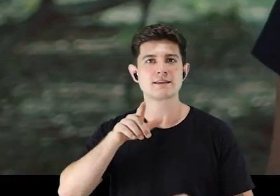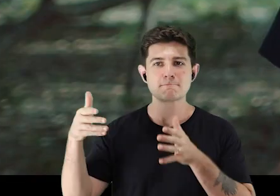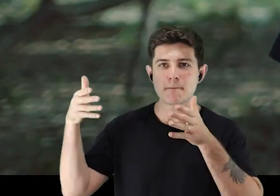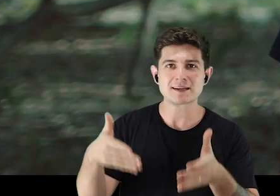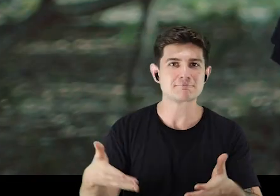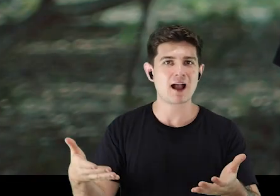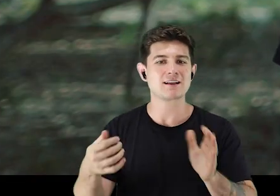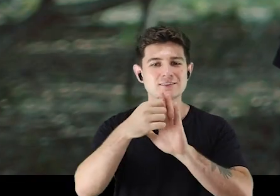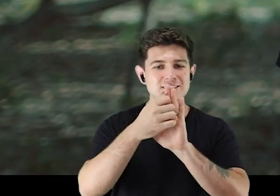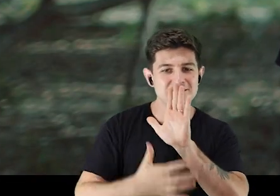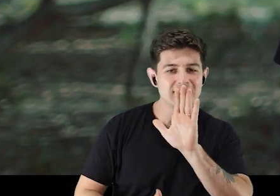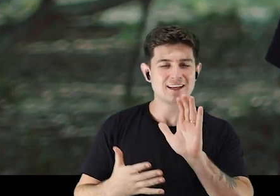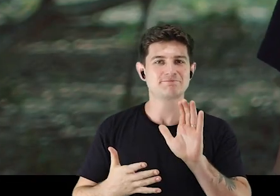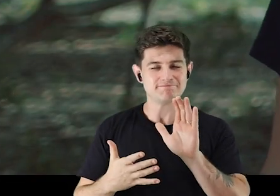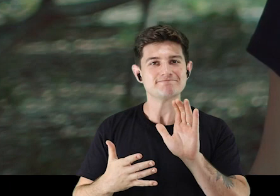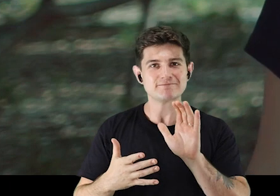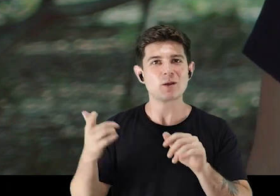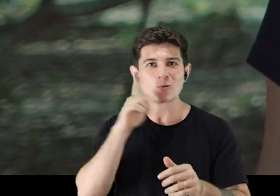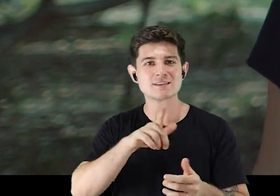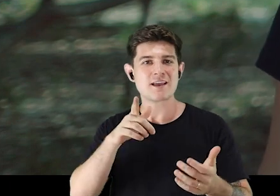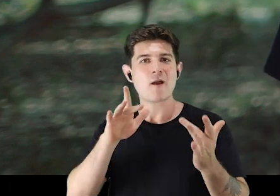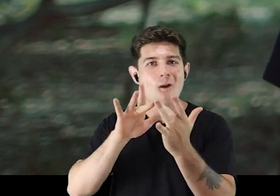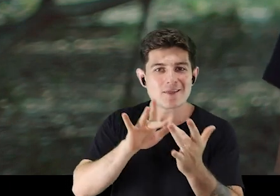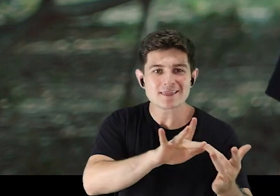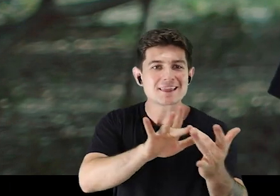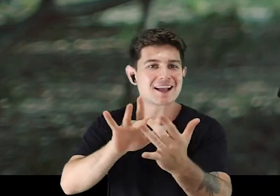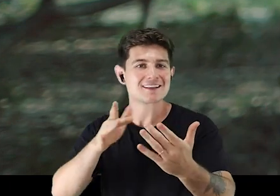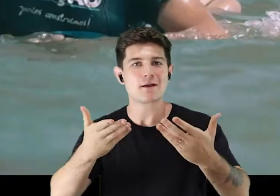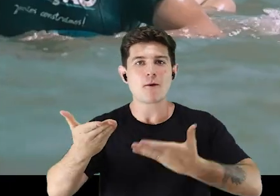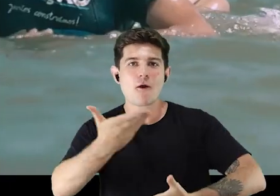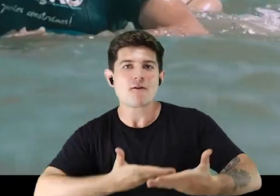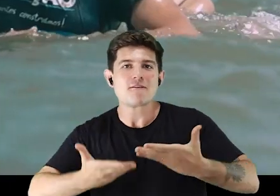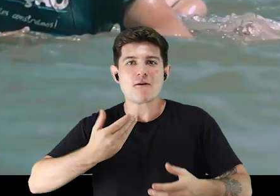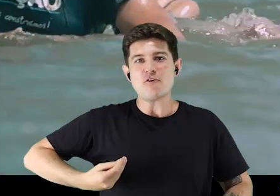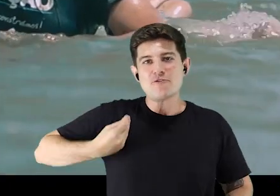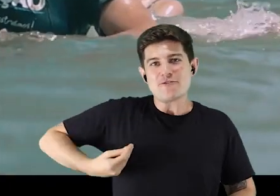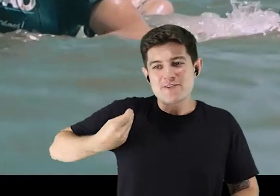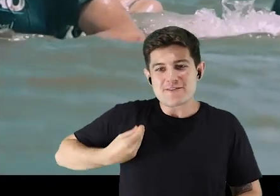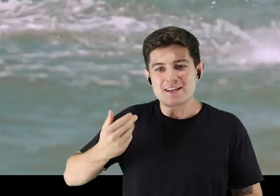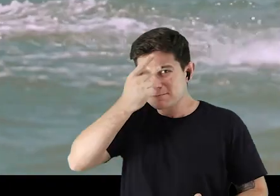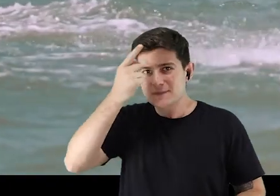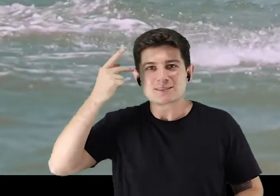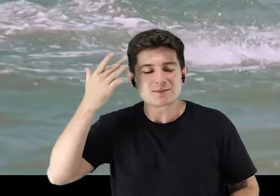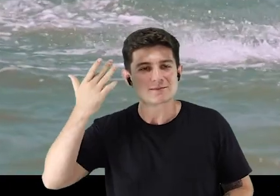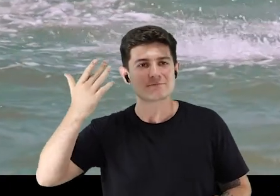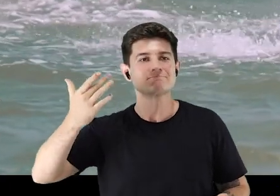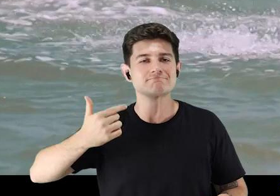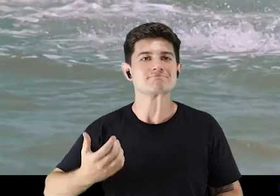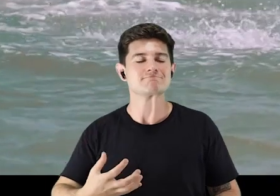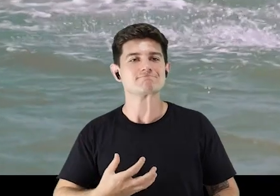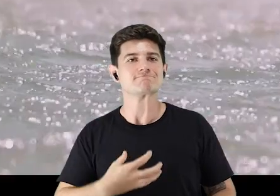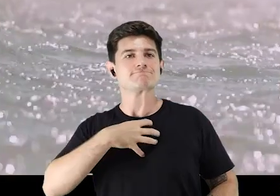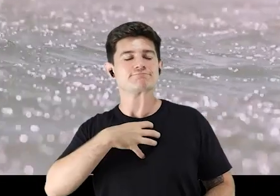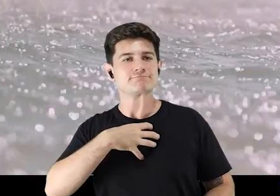Poder participar das atividades, poder conviver com essas pessoas, conversar com elas, acaba trazendo um pouco delas pra